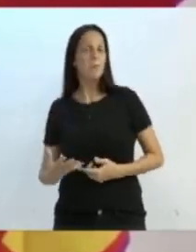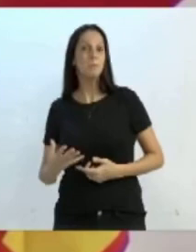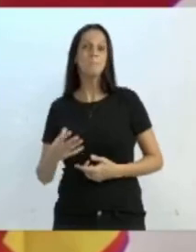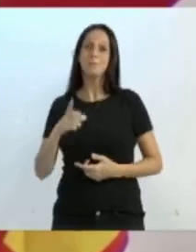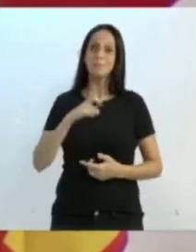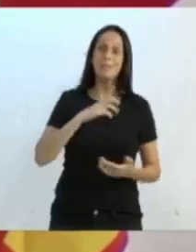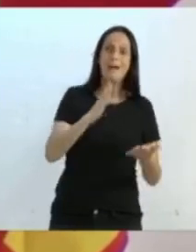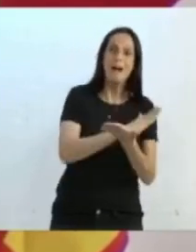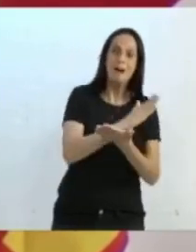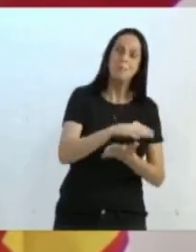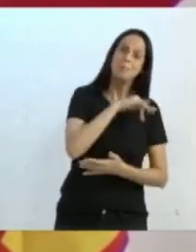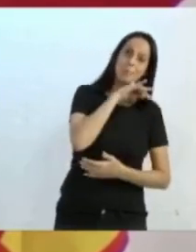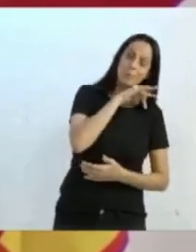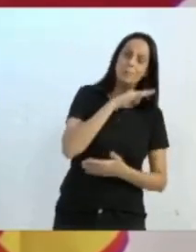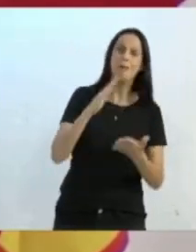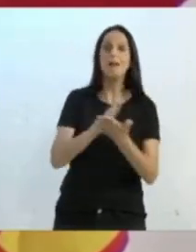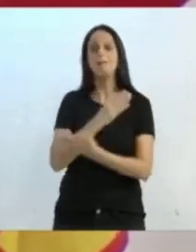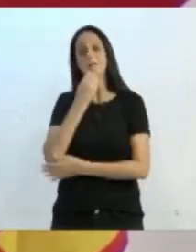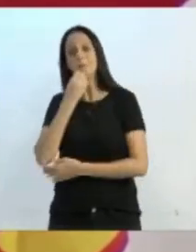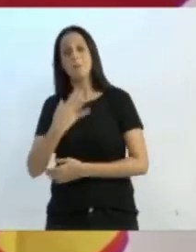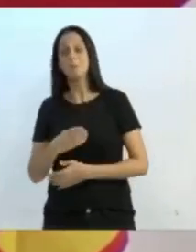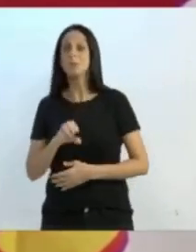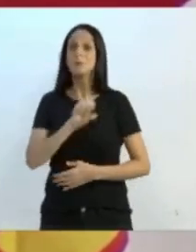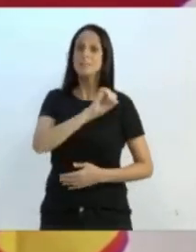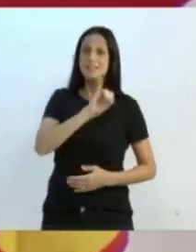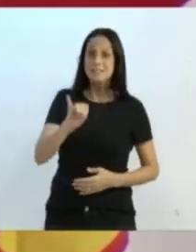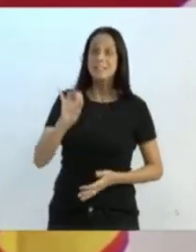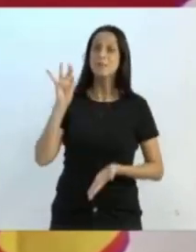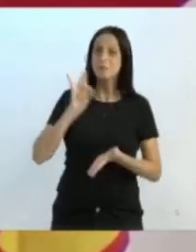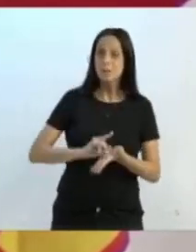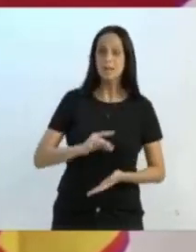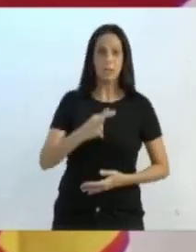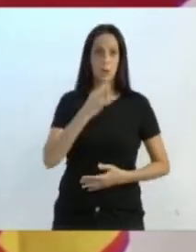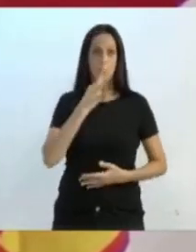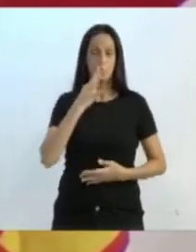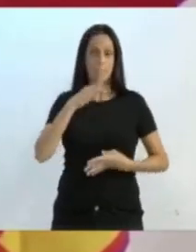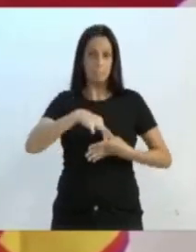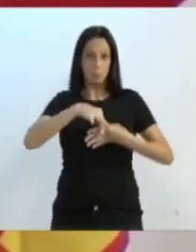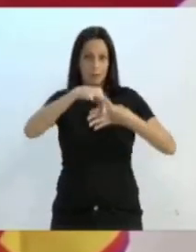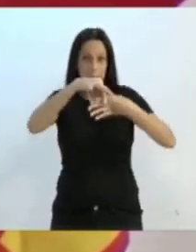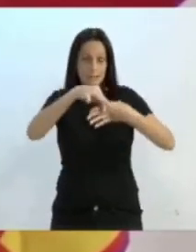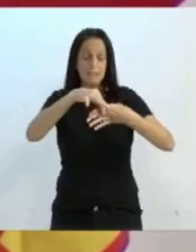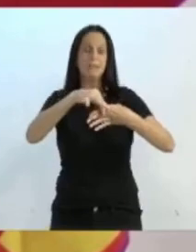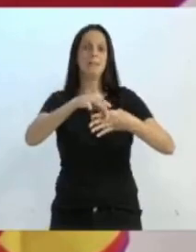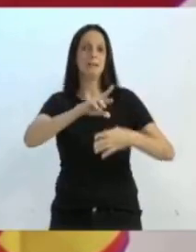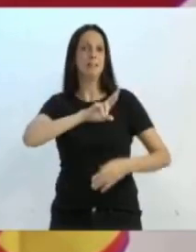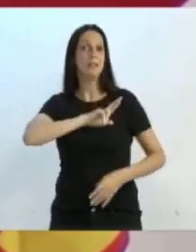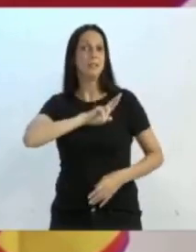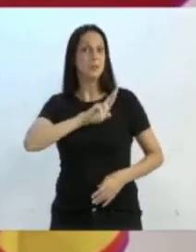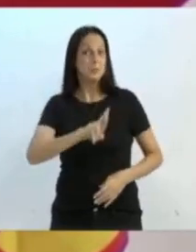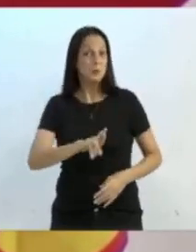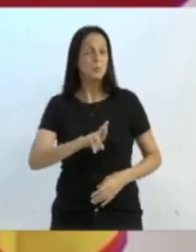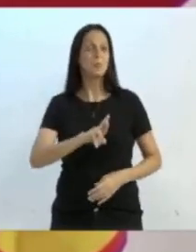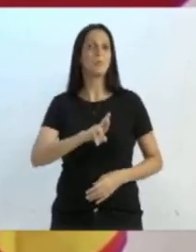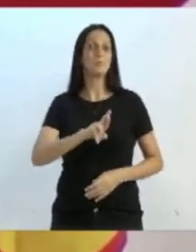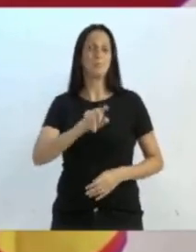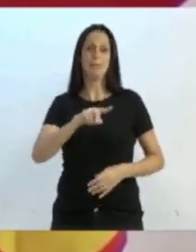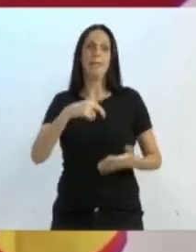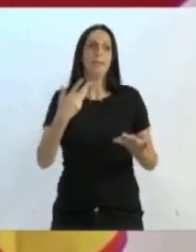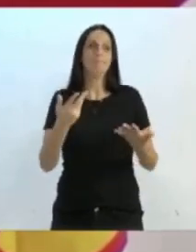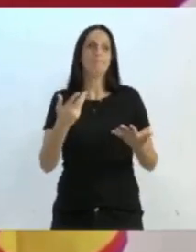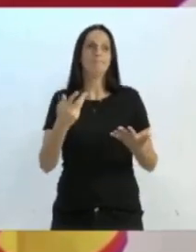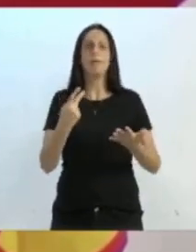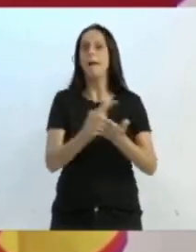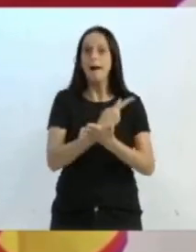líder religioso, é bom vir aqui e citar o nome dele. Cite o nome dele, porque quando isso não é feito, vereador Almir Vieira, nós colocamos todos eles